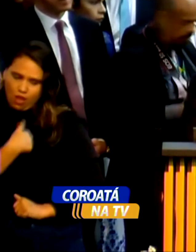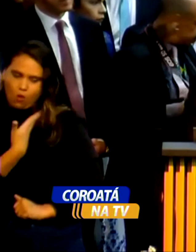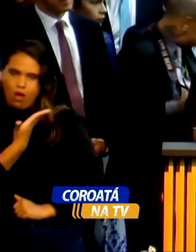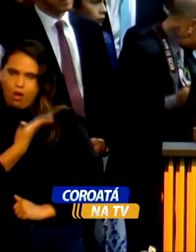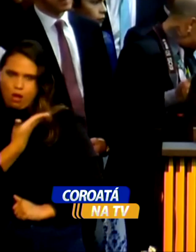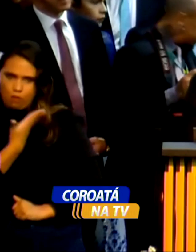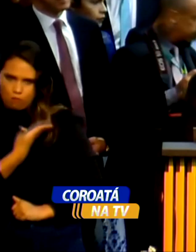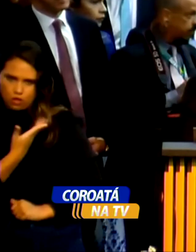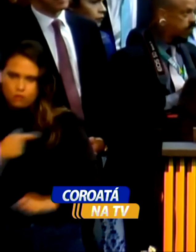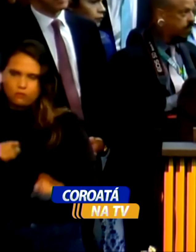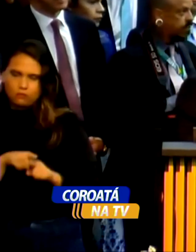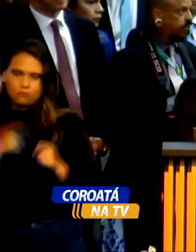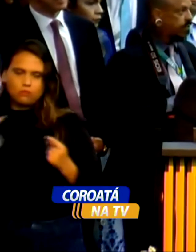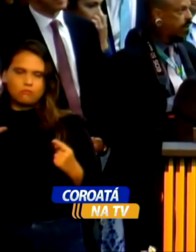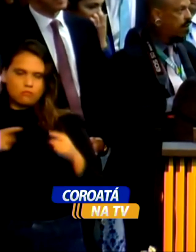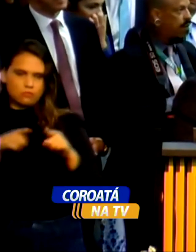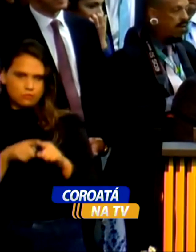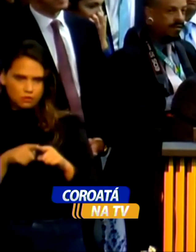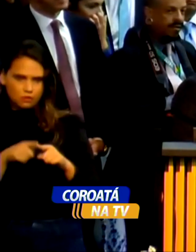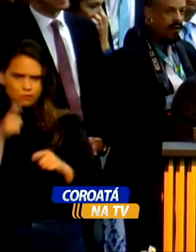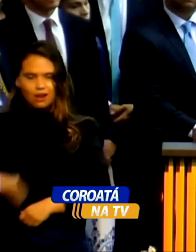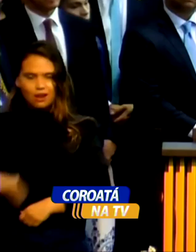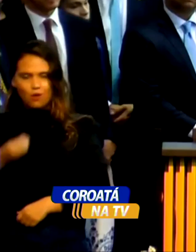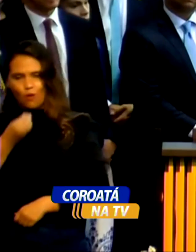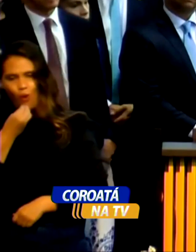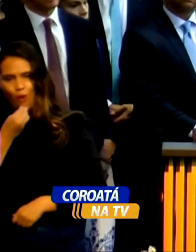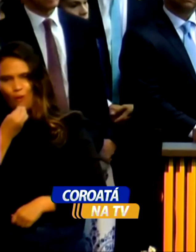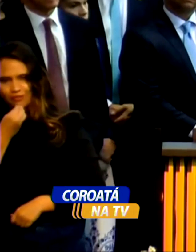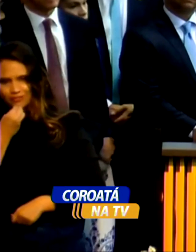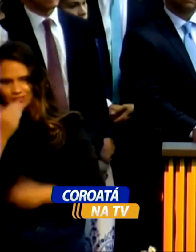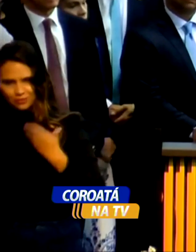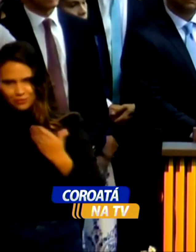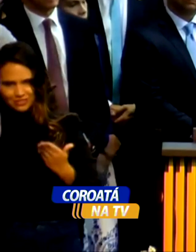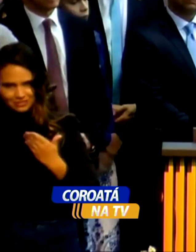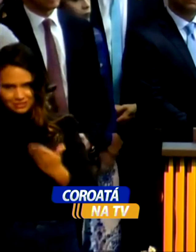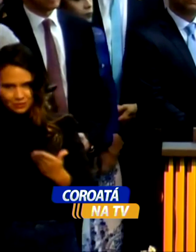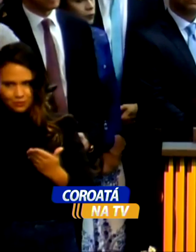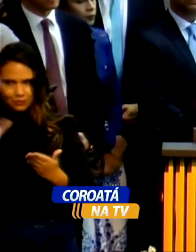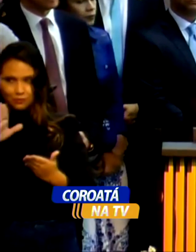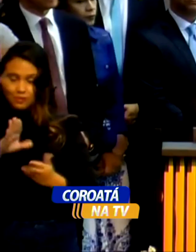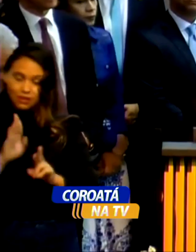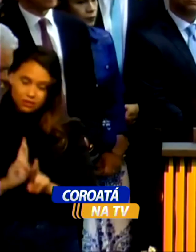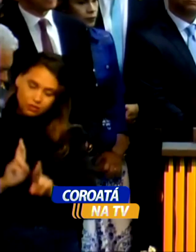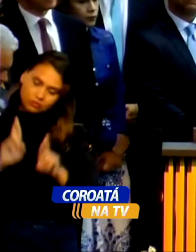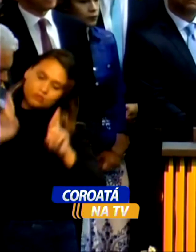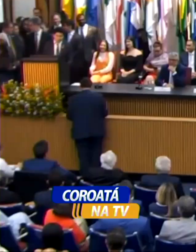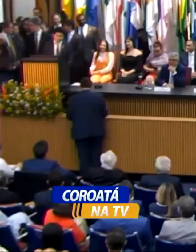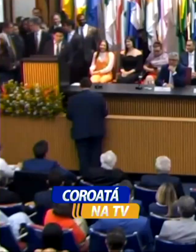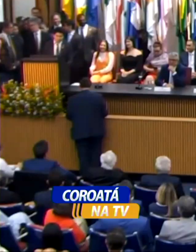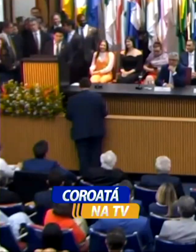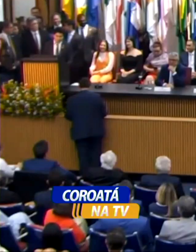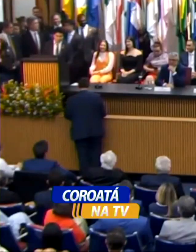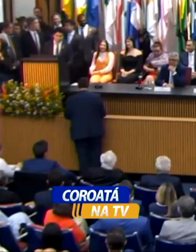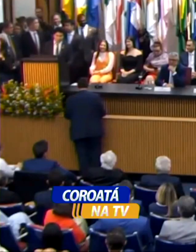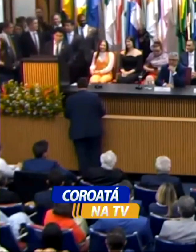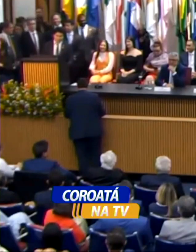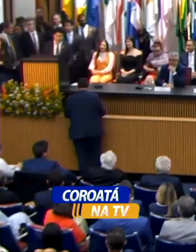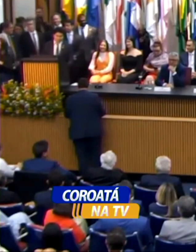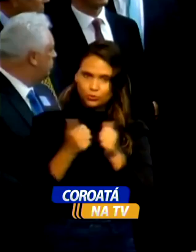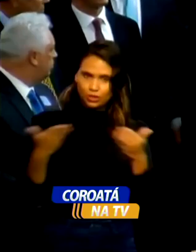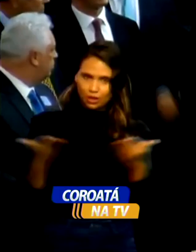flufuka bem no meio do pronunciamento do deputado federal que agora é ministro do governo mais a trajetória do Fofoca vamos lá